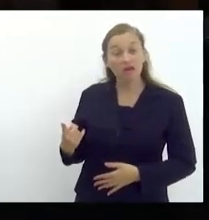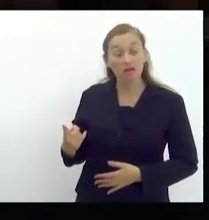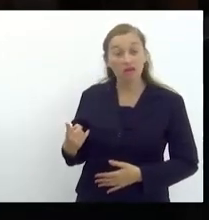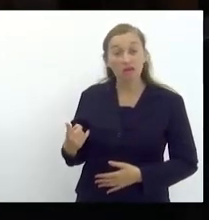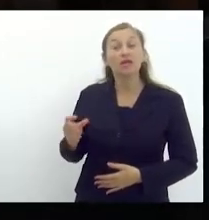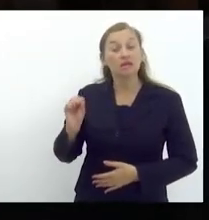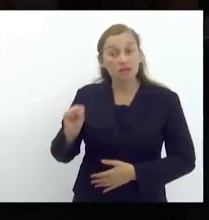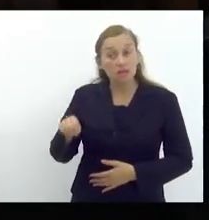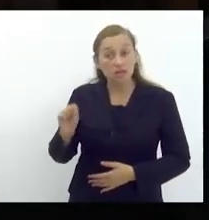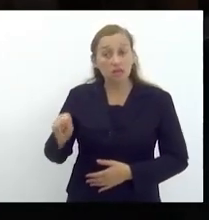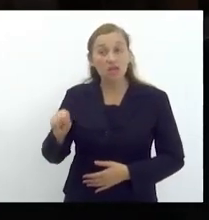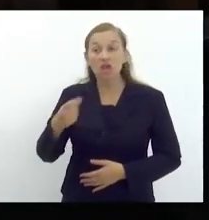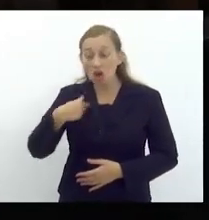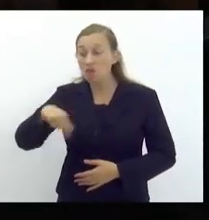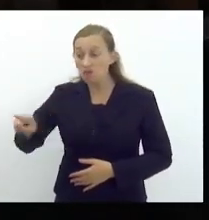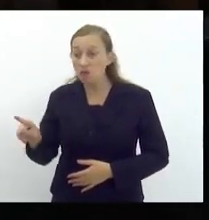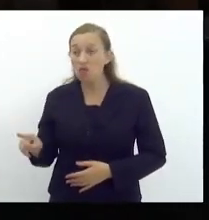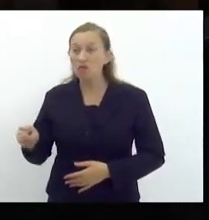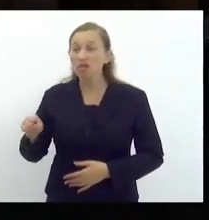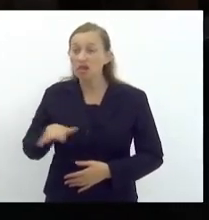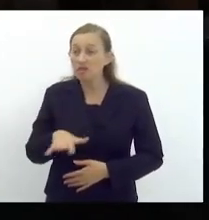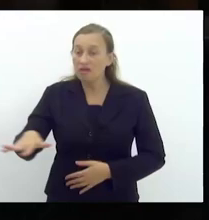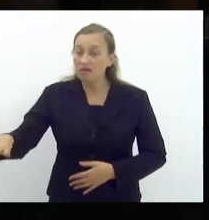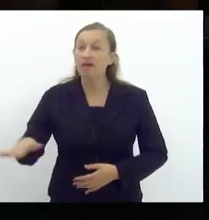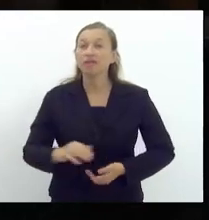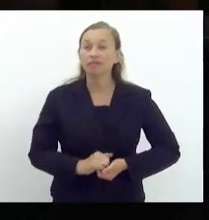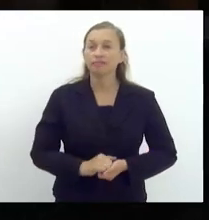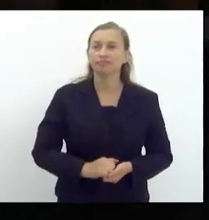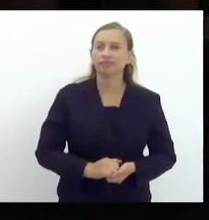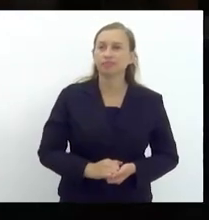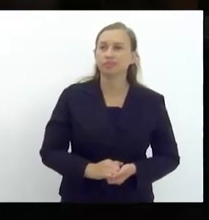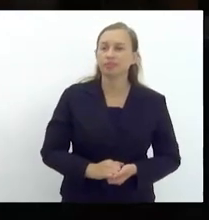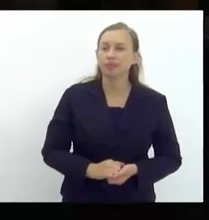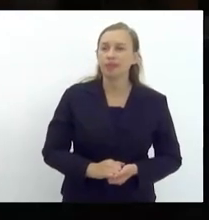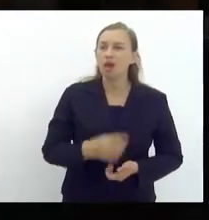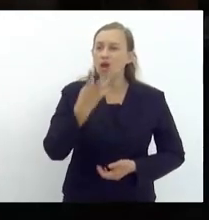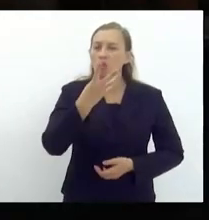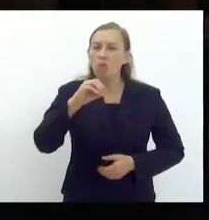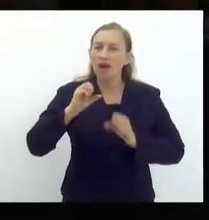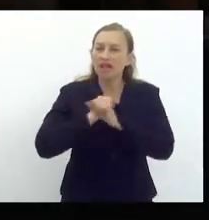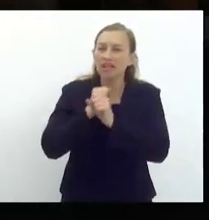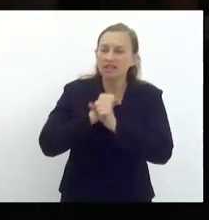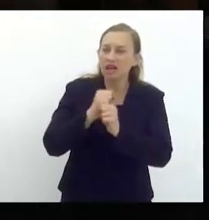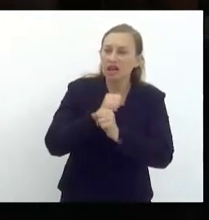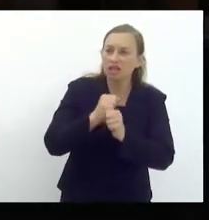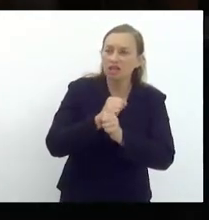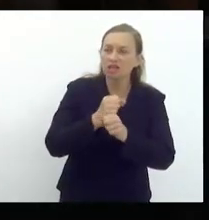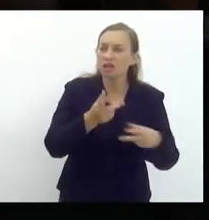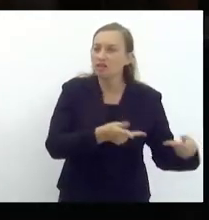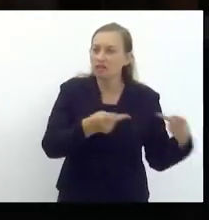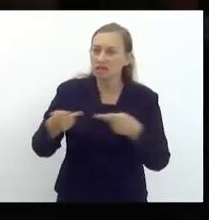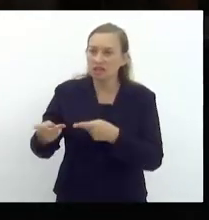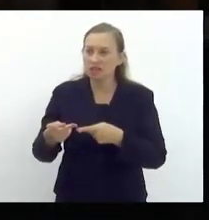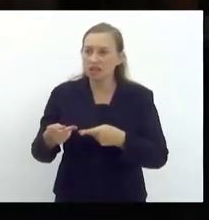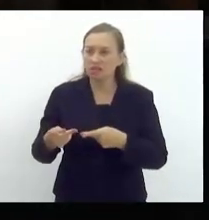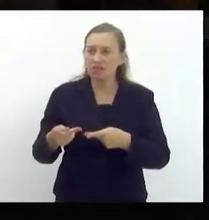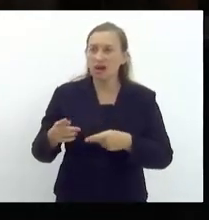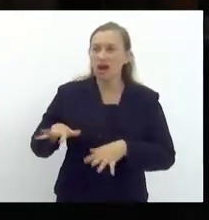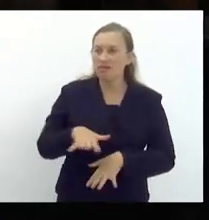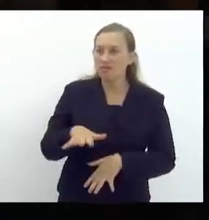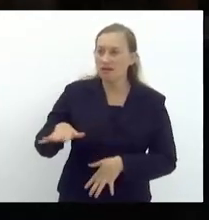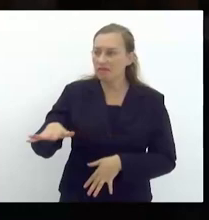e sim eu vou na favela e na periferia eu 40 anos frequentando a Favela da Maré